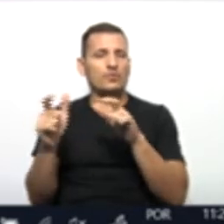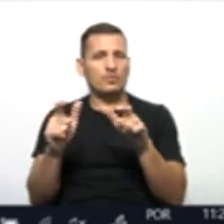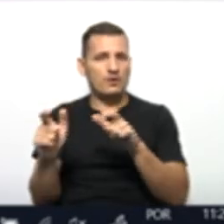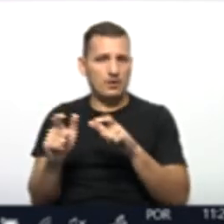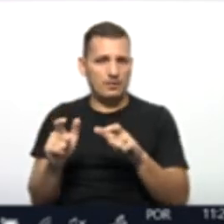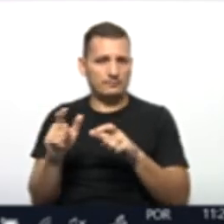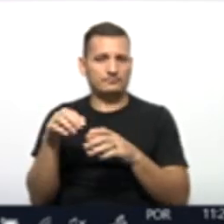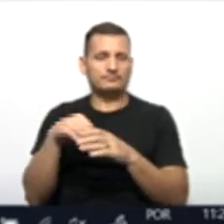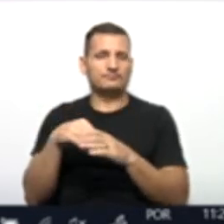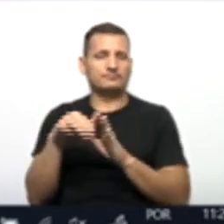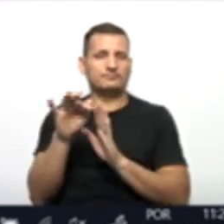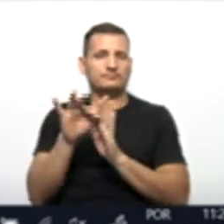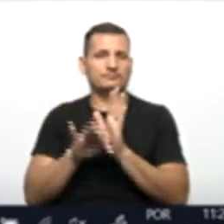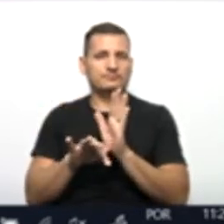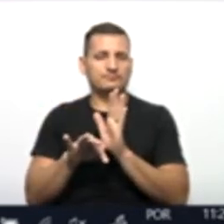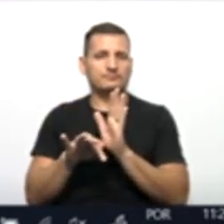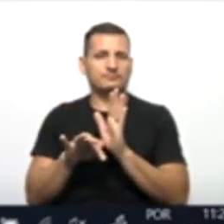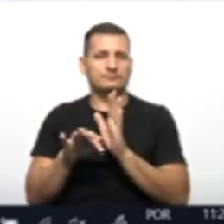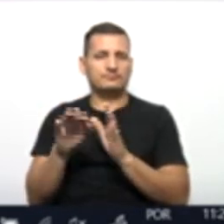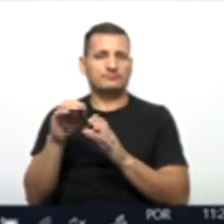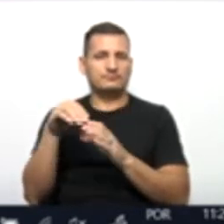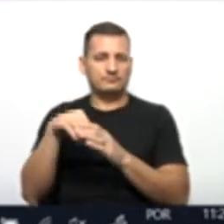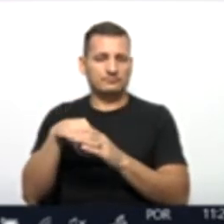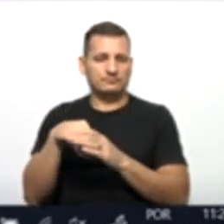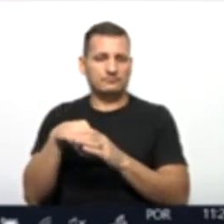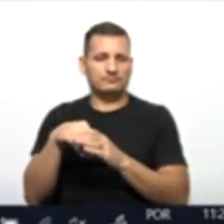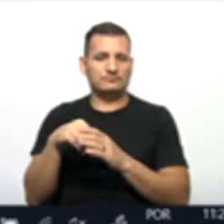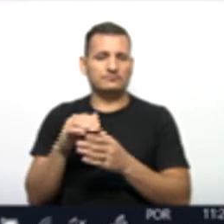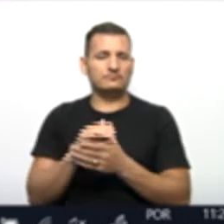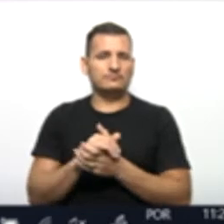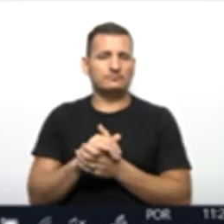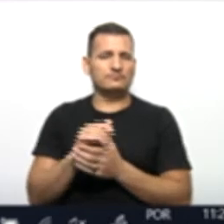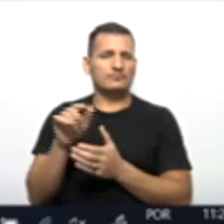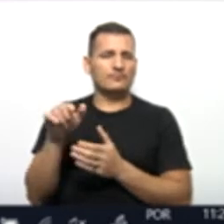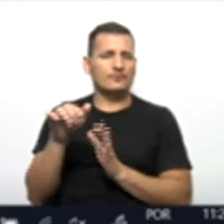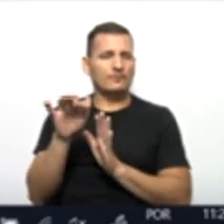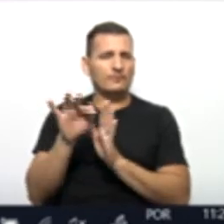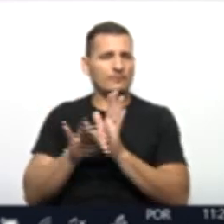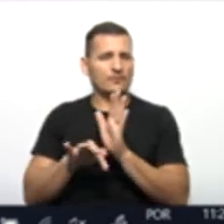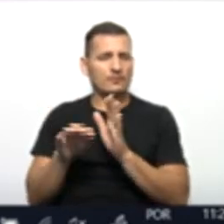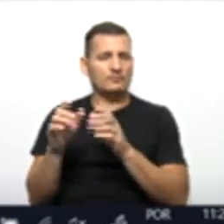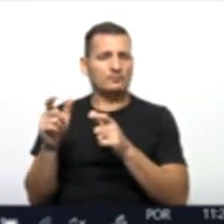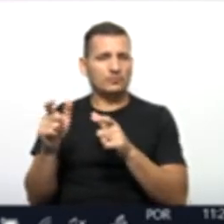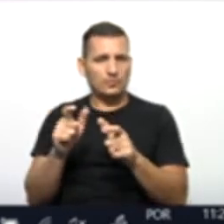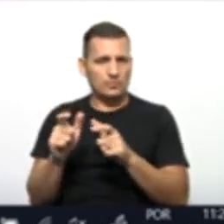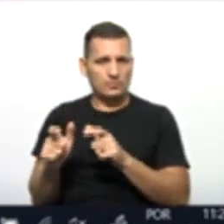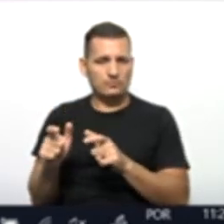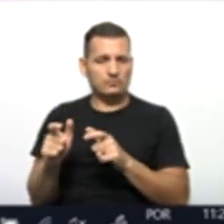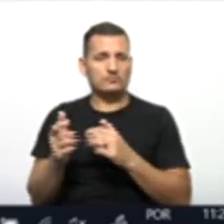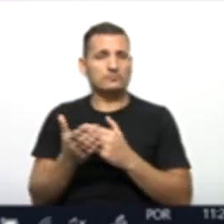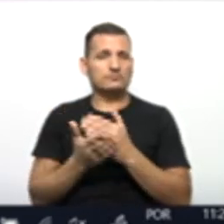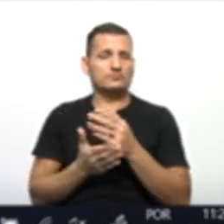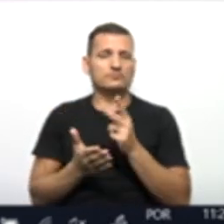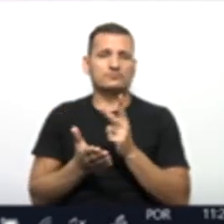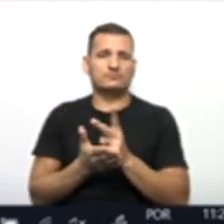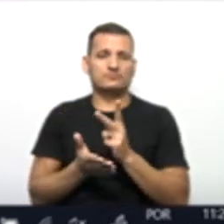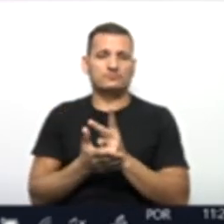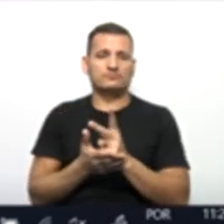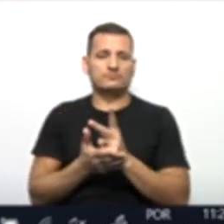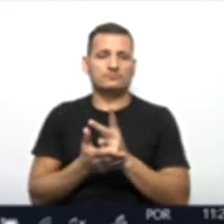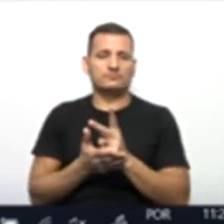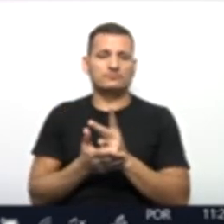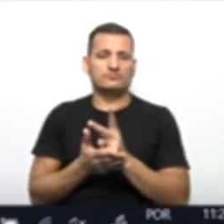desse formulário dentro dessa tabela as posições desses formulários ele sempre começam com o